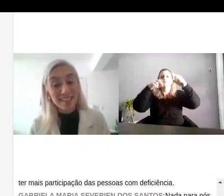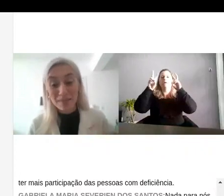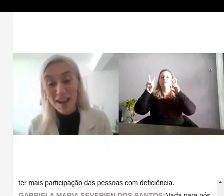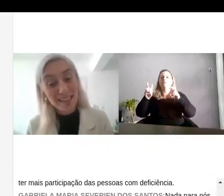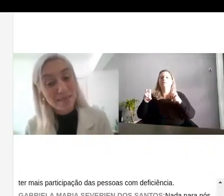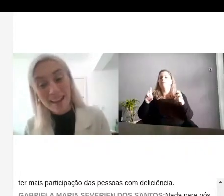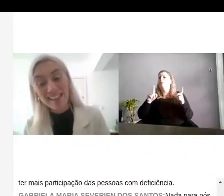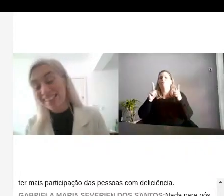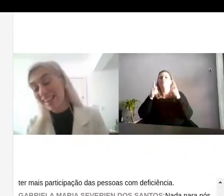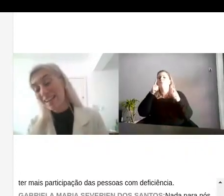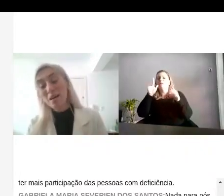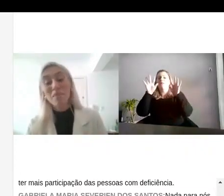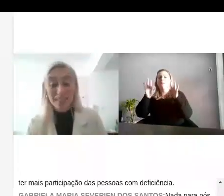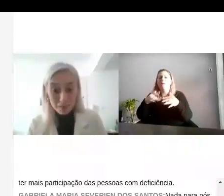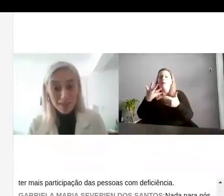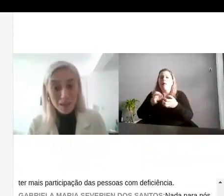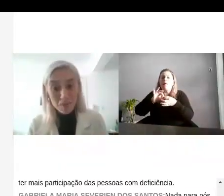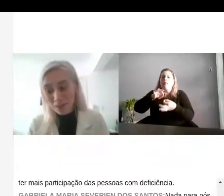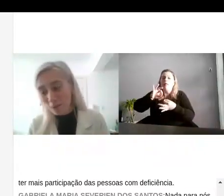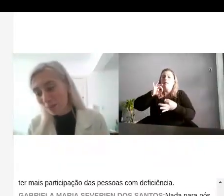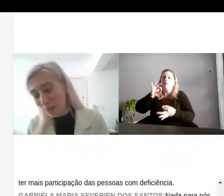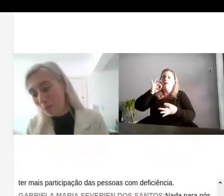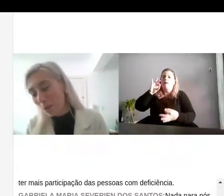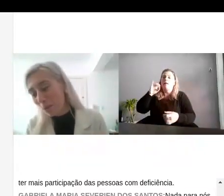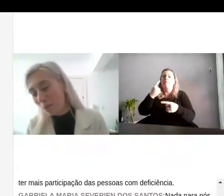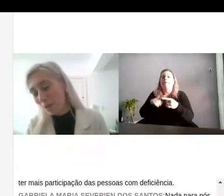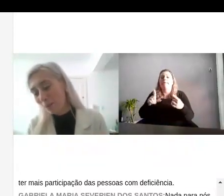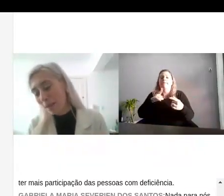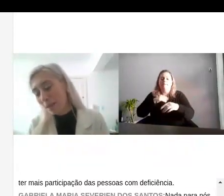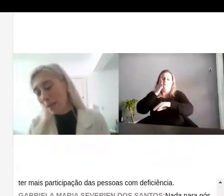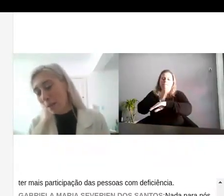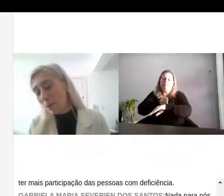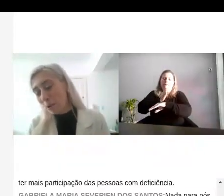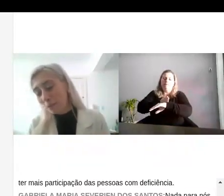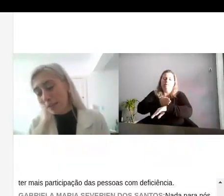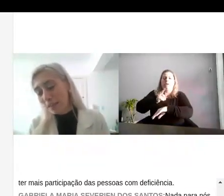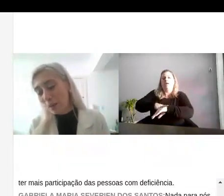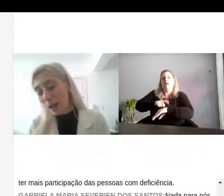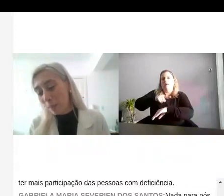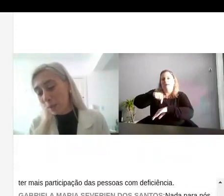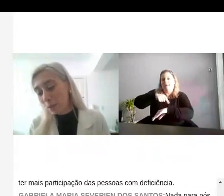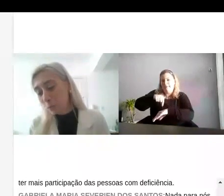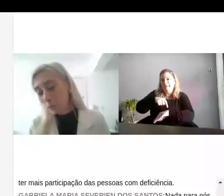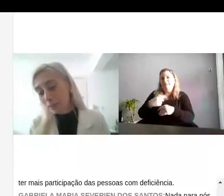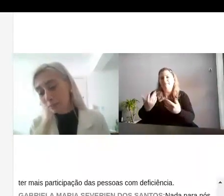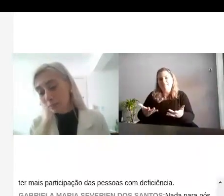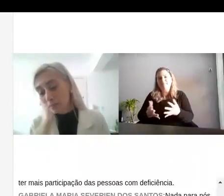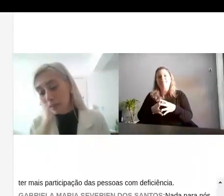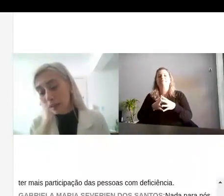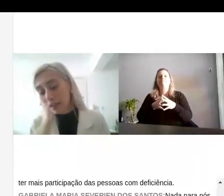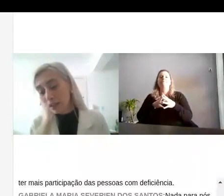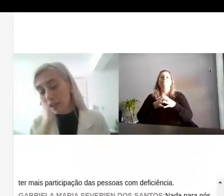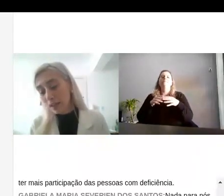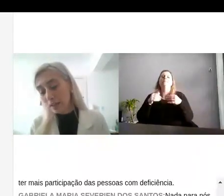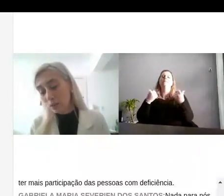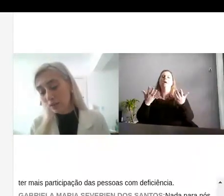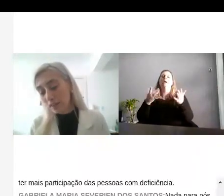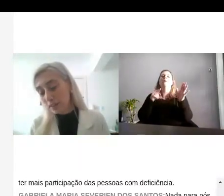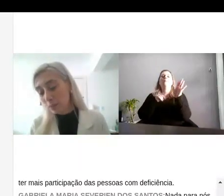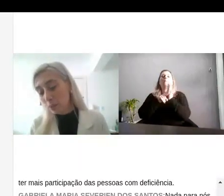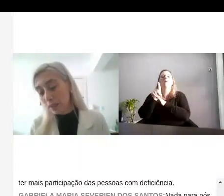mais e mais e mais, mas temos tempo a cumprir. Bom, então, a pergunta que chega